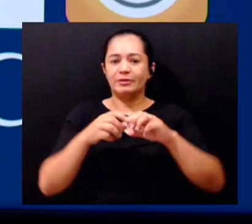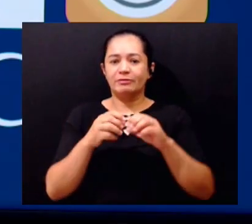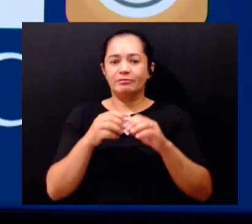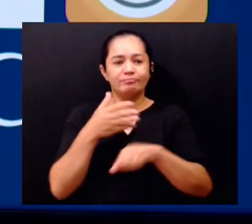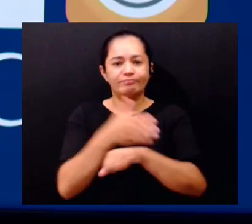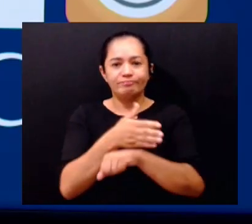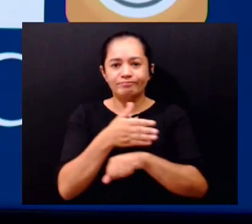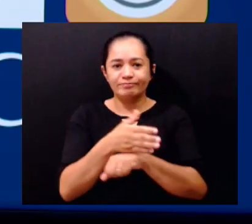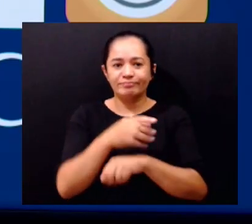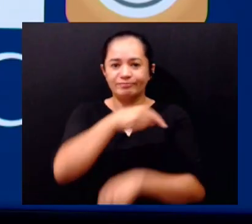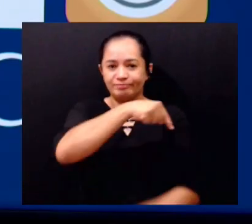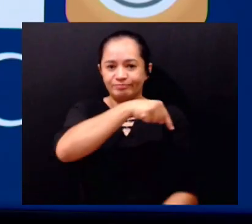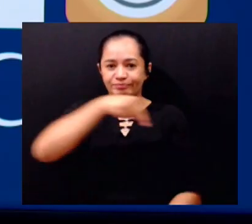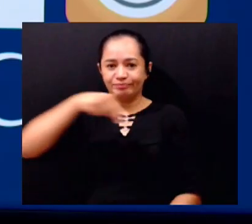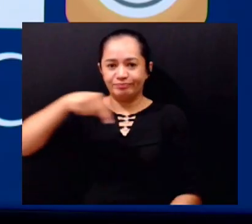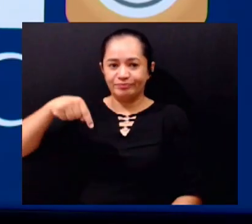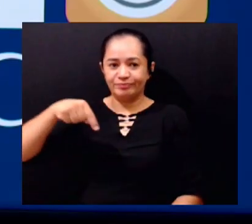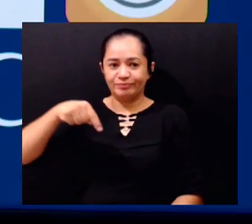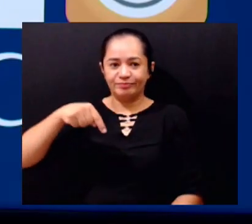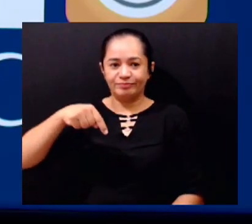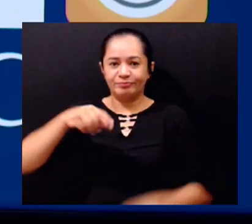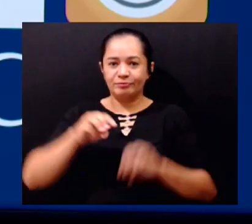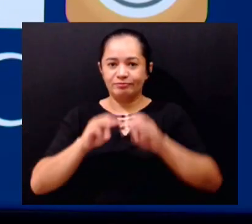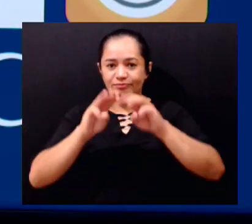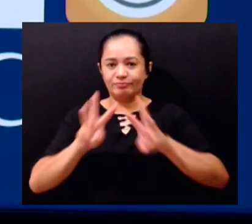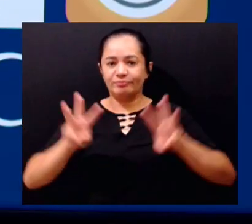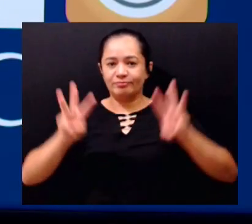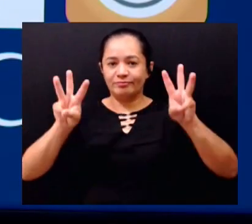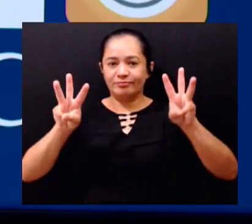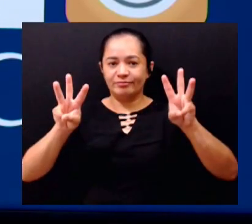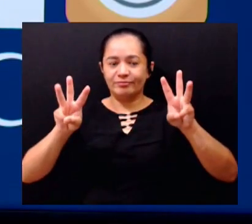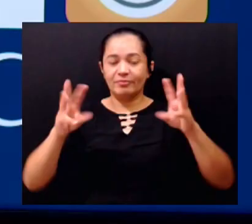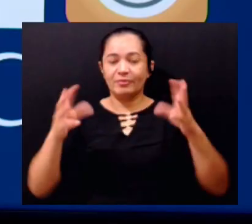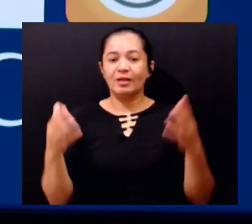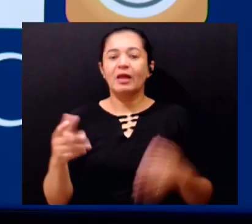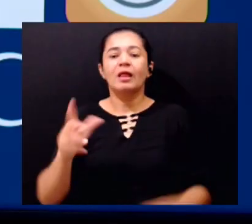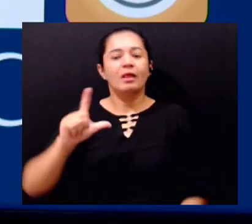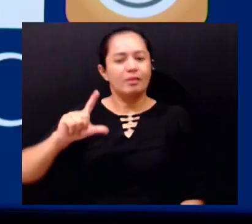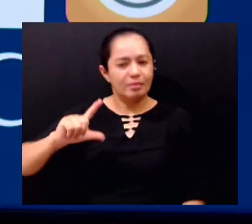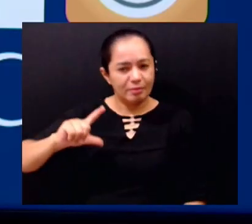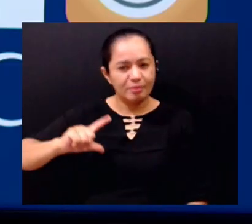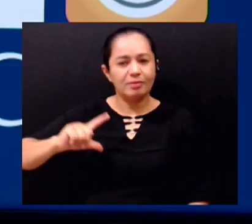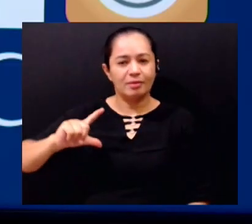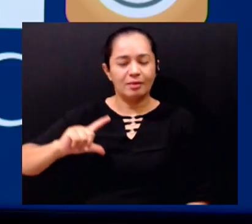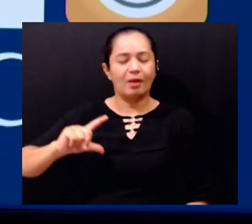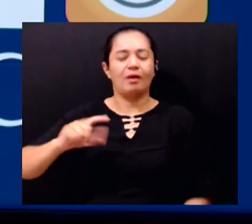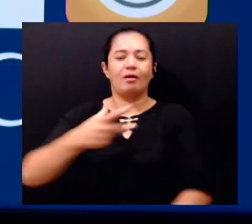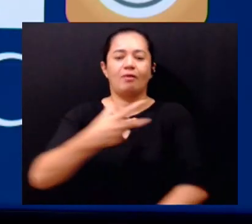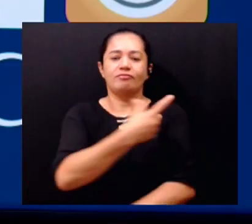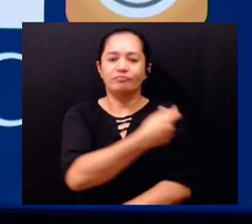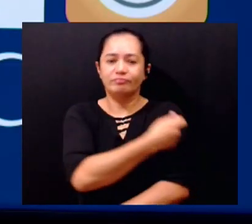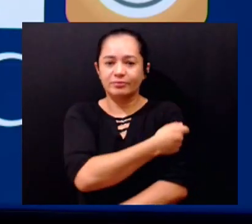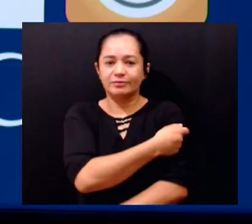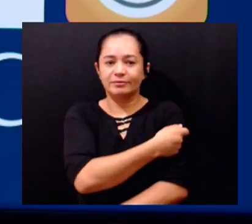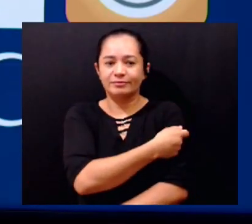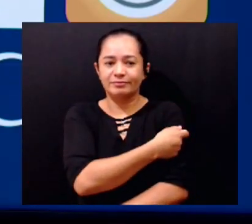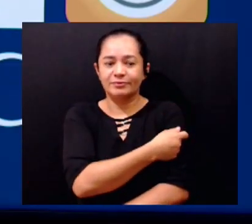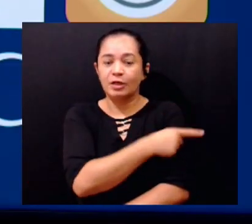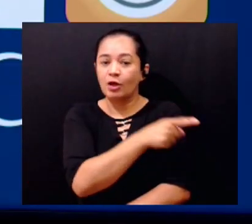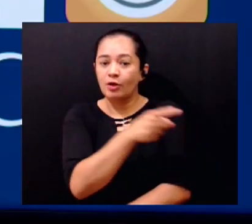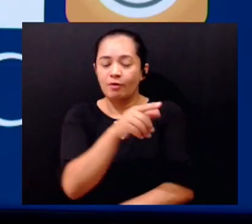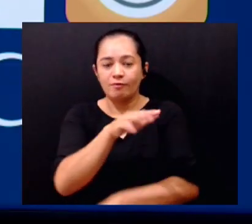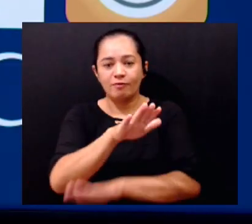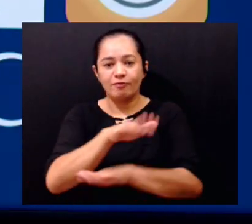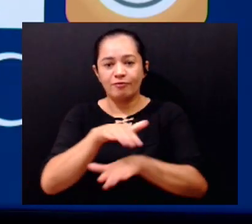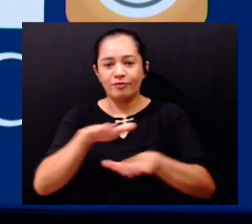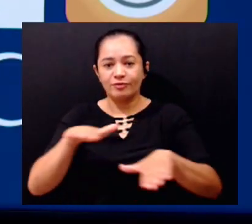remédios.campinas.sp.gov.br. Neste momento, de acordo com a Secretaria, ainda há vacinas disponíveis nos centros de saúde para crianças de 6 meses a